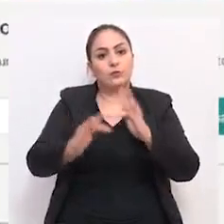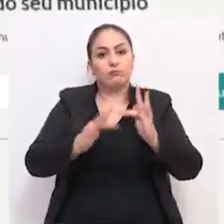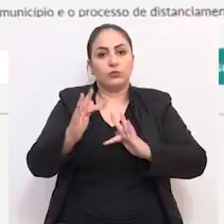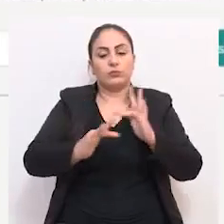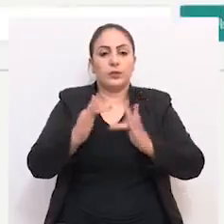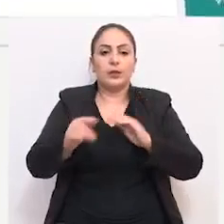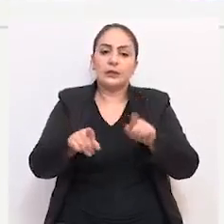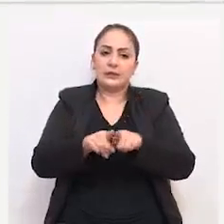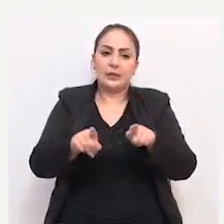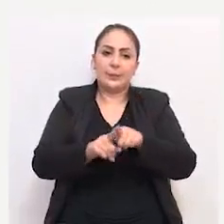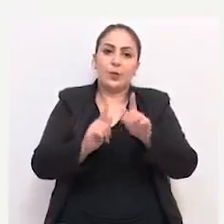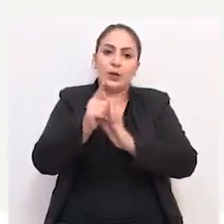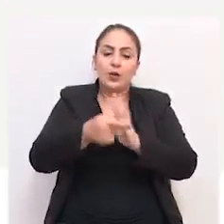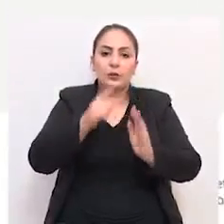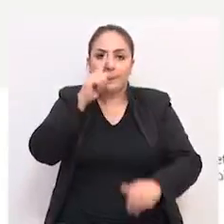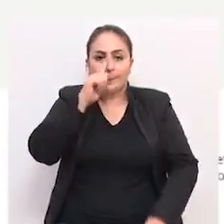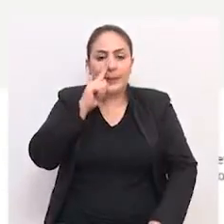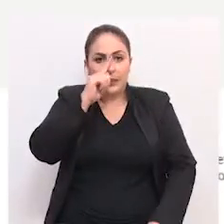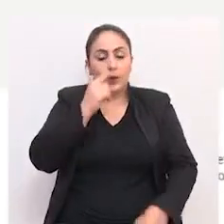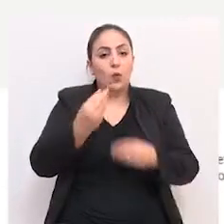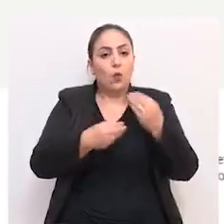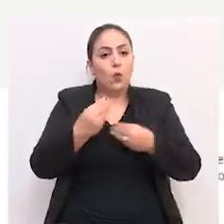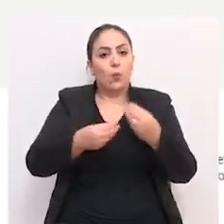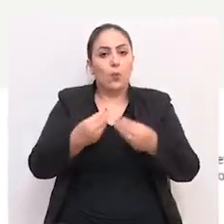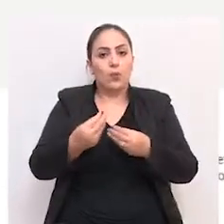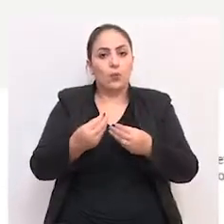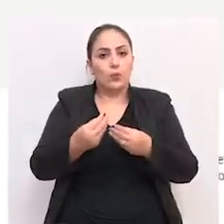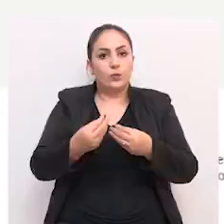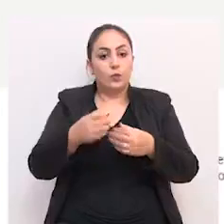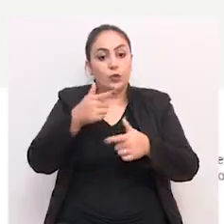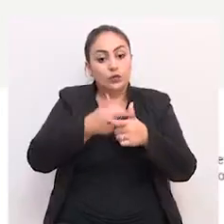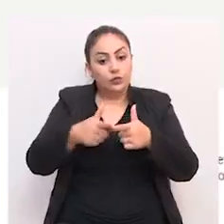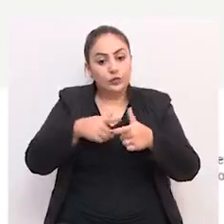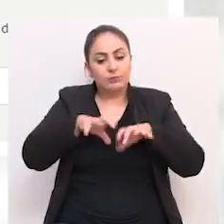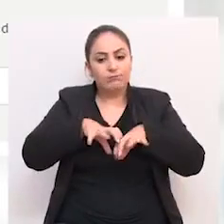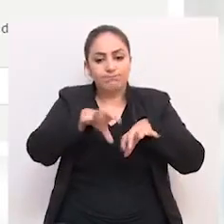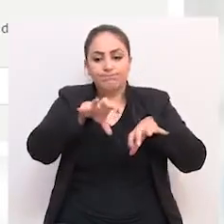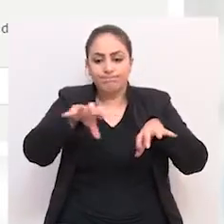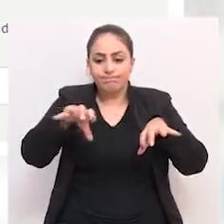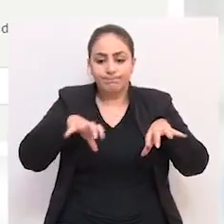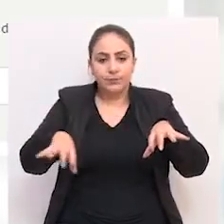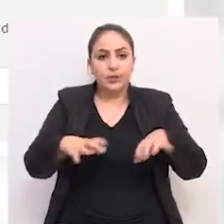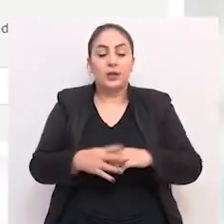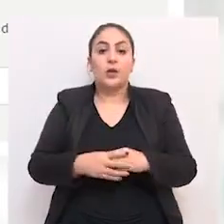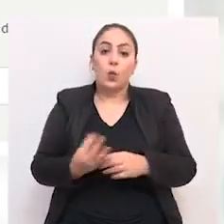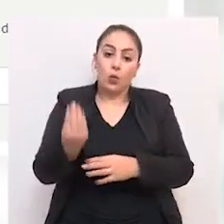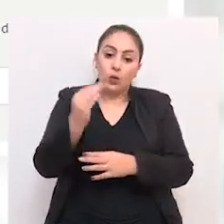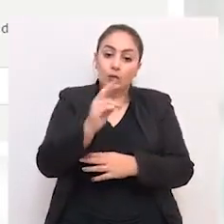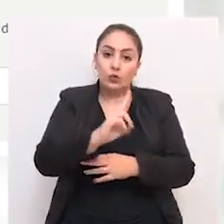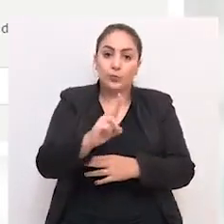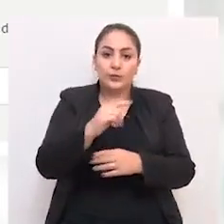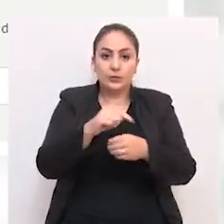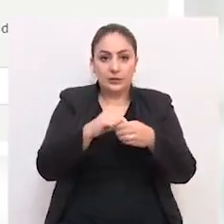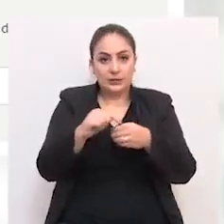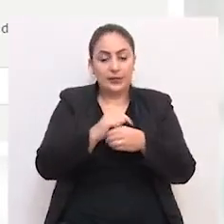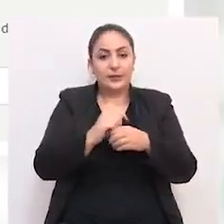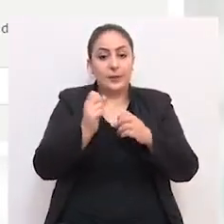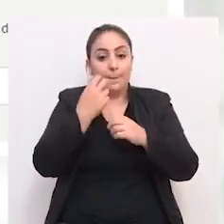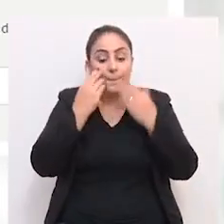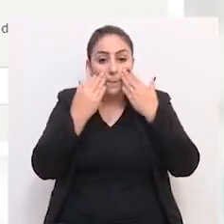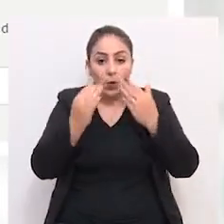possam funcionar e o grau de risco de como o estado foi dividido. Digitando o nome da sua